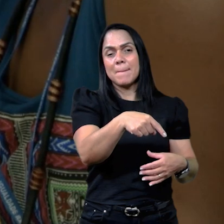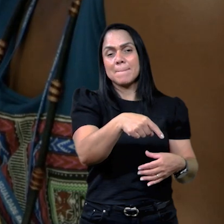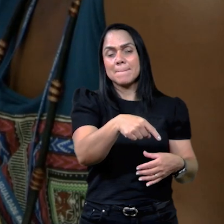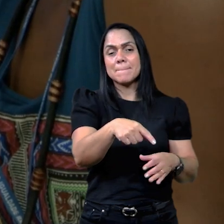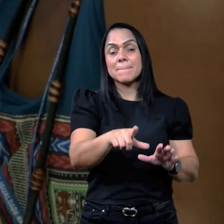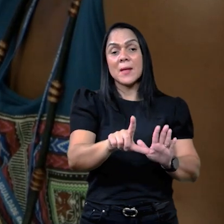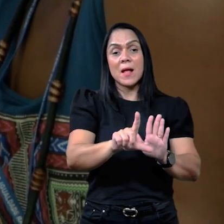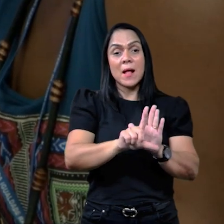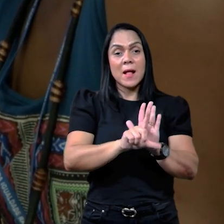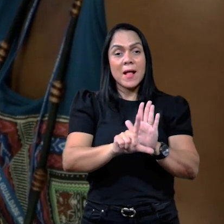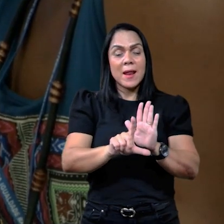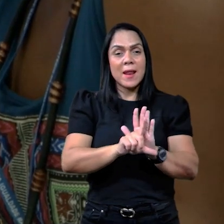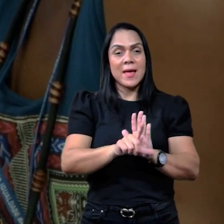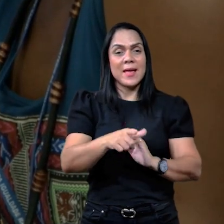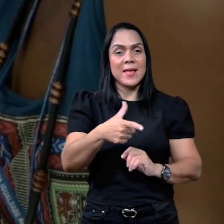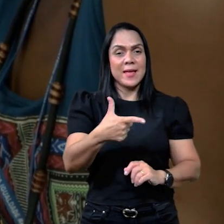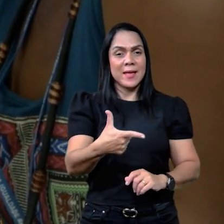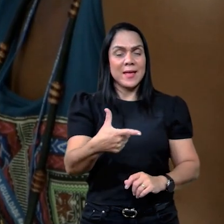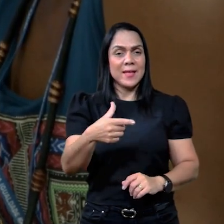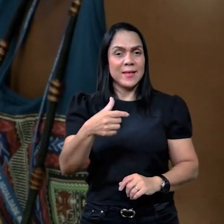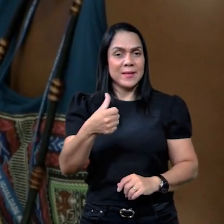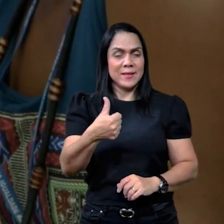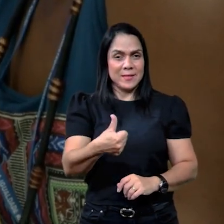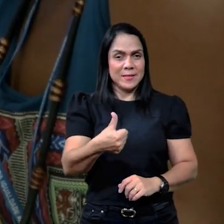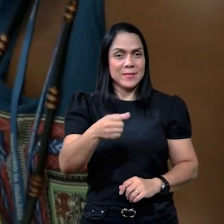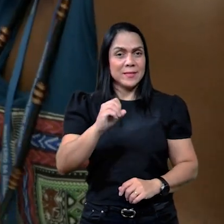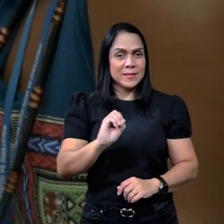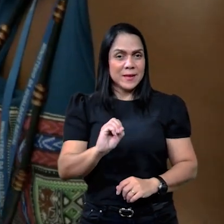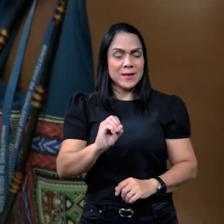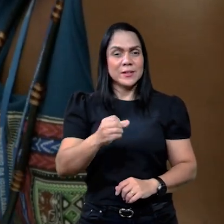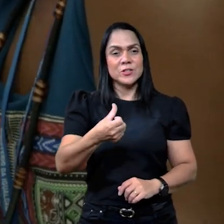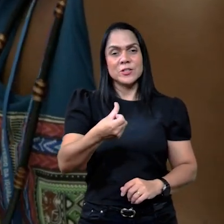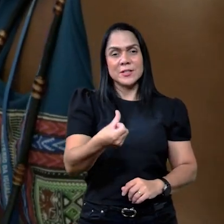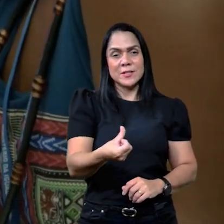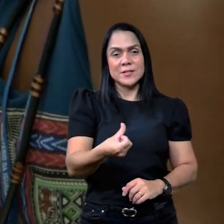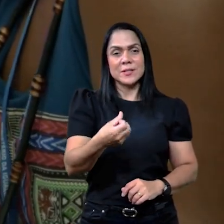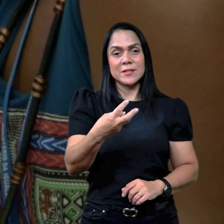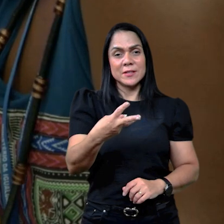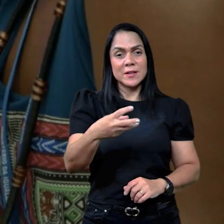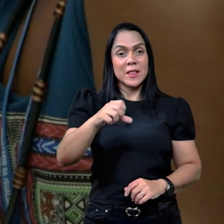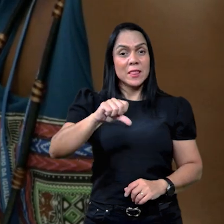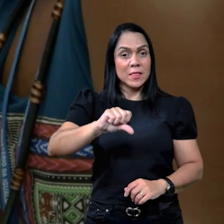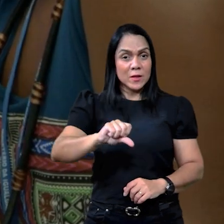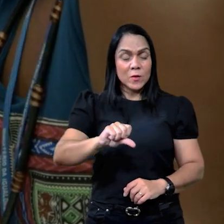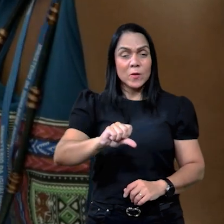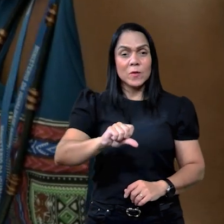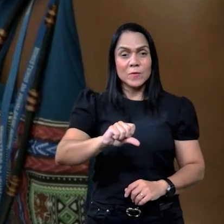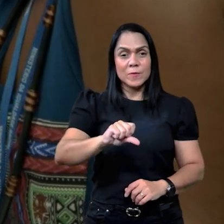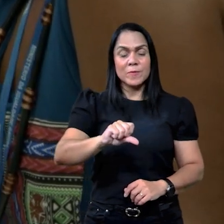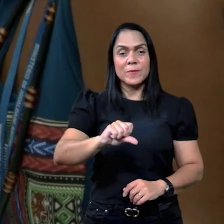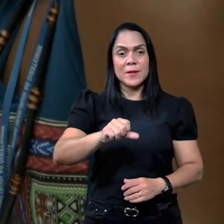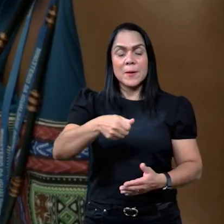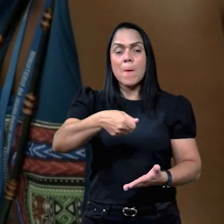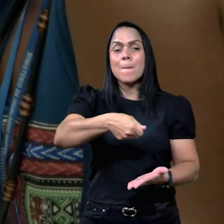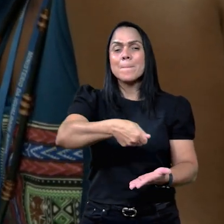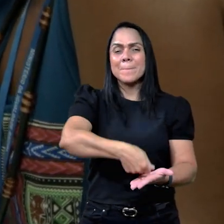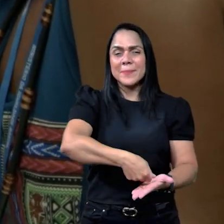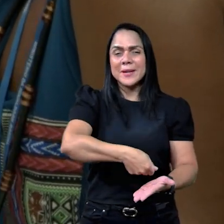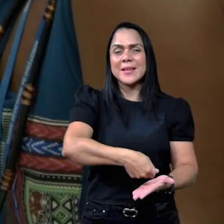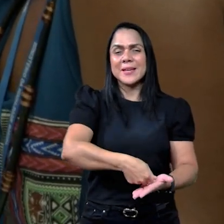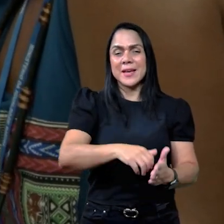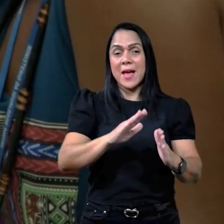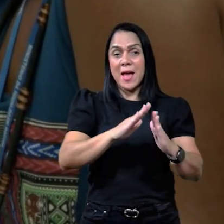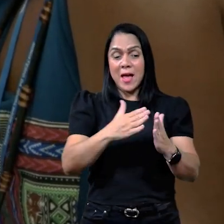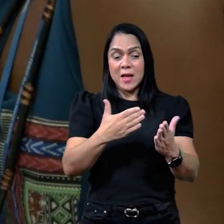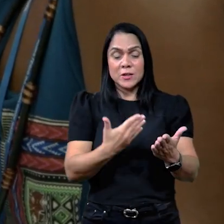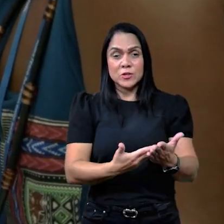até a lei, né, 10.639, é isso, né? A lei que obriga as escolas, né, a fornecer,